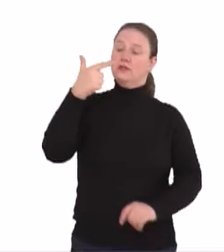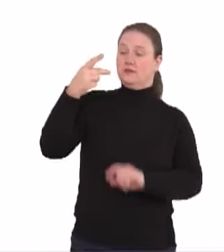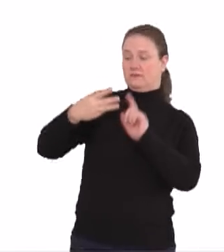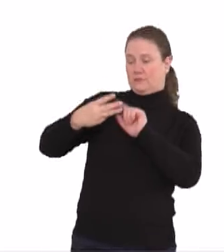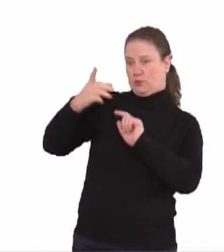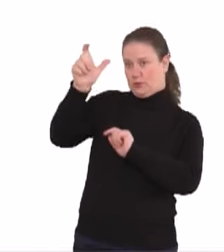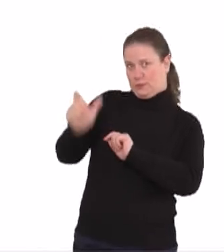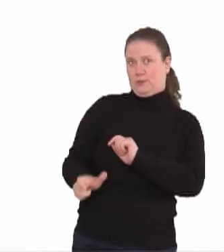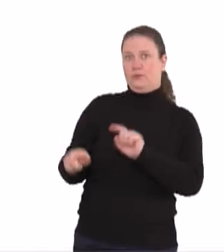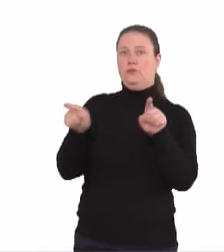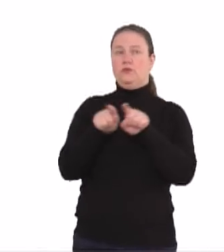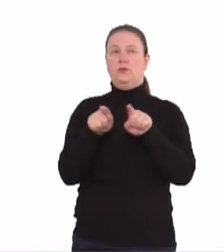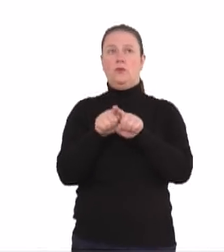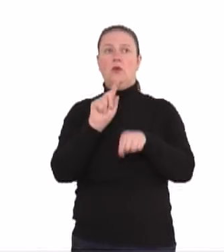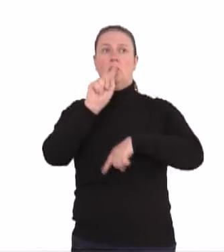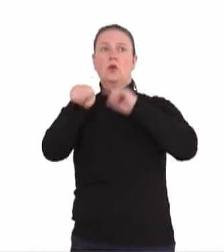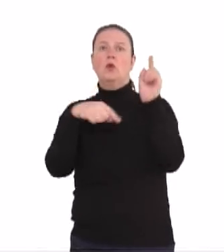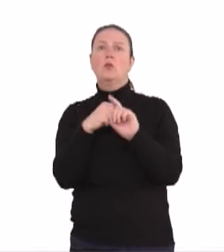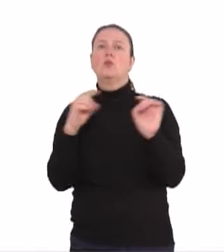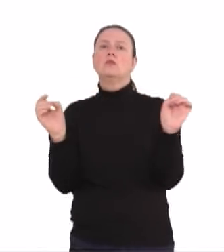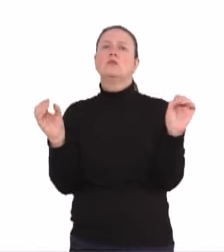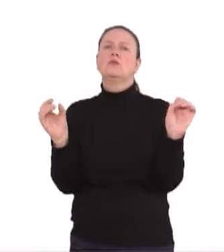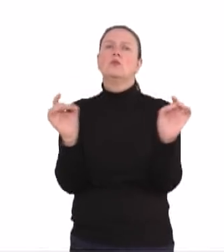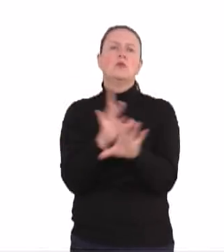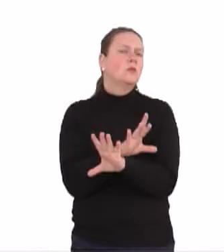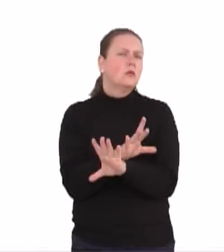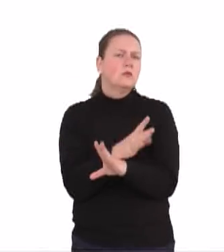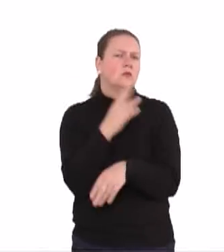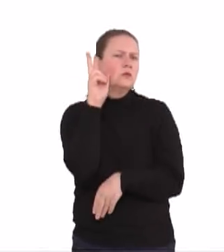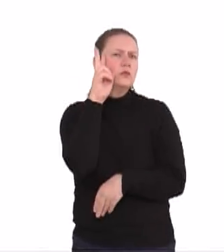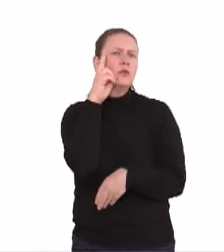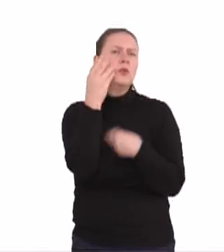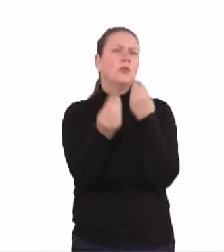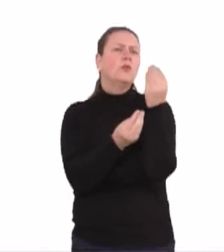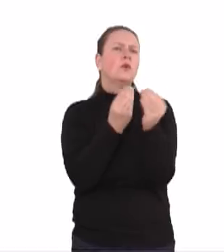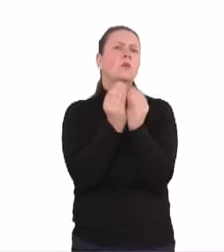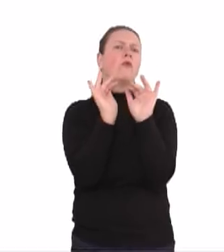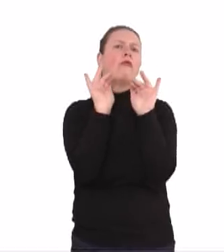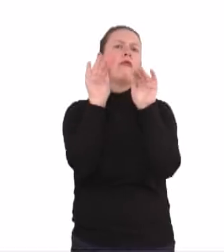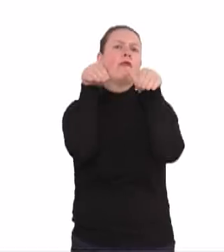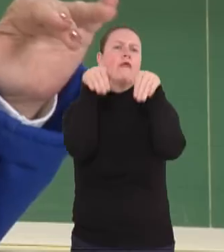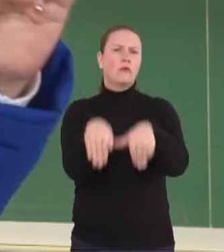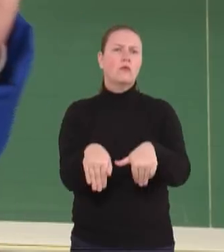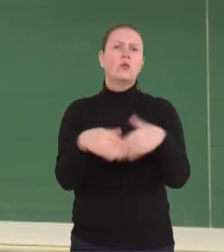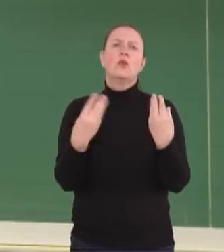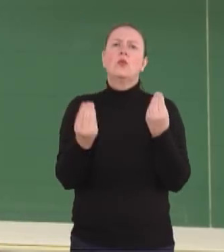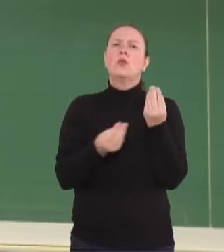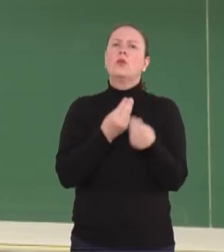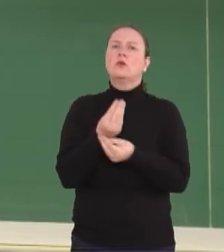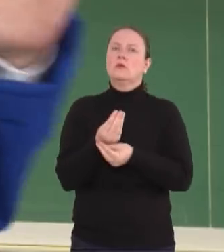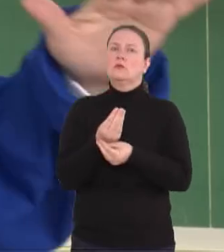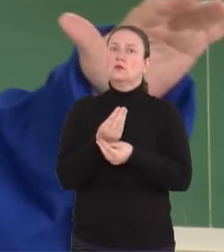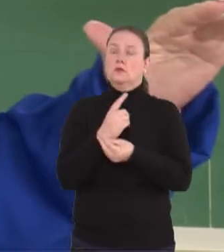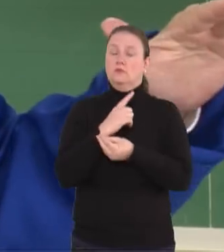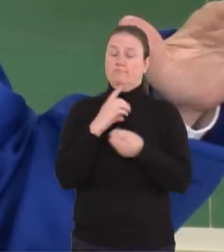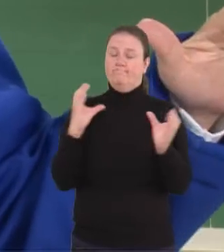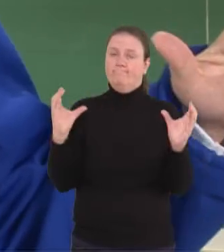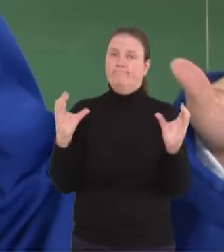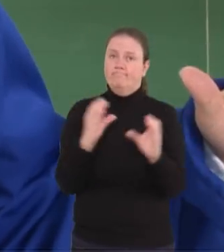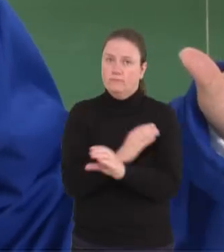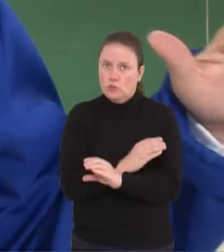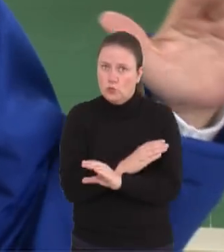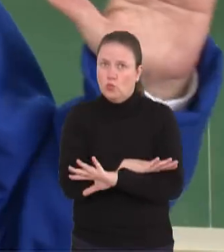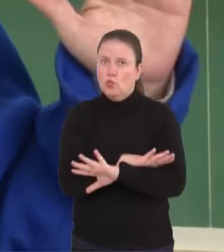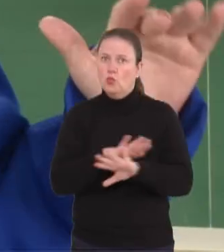né, explicitado, como que termina a história, como que é o fim, como que ela fecha, né, por isso que temos o desfecho.